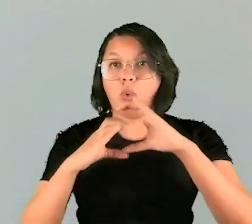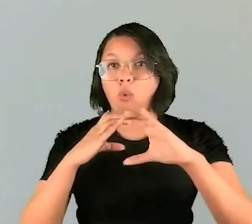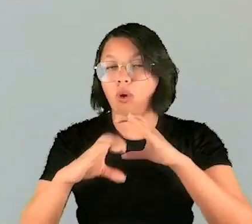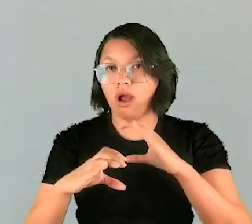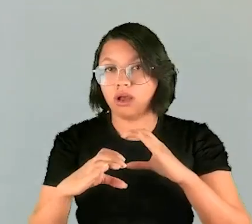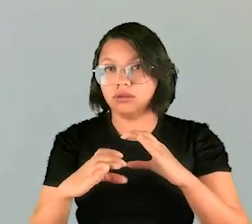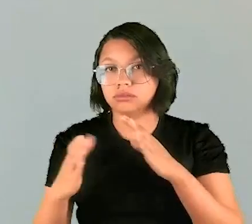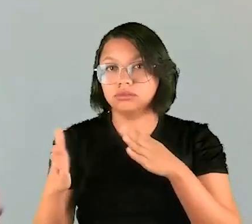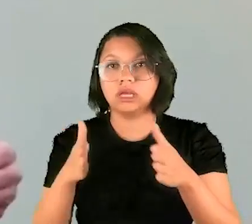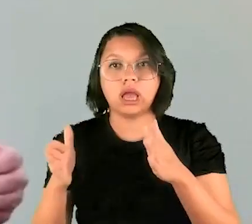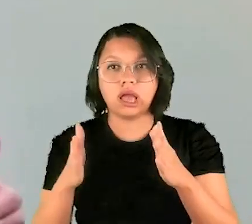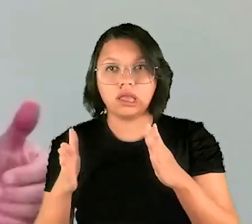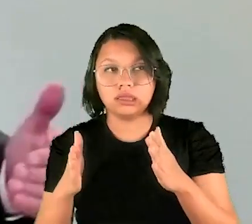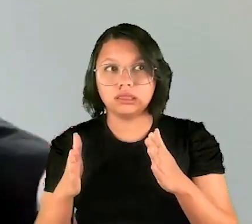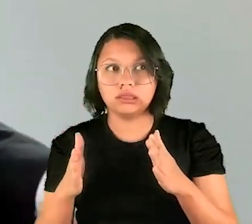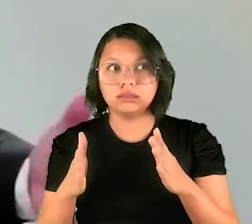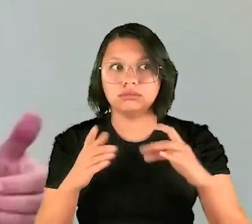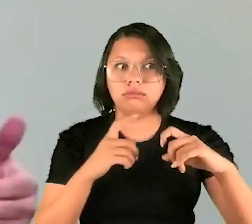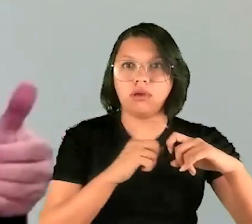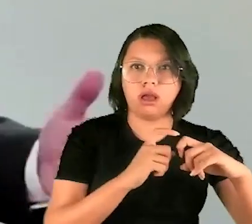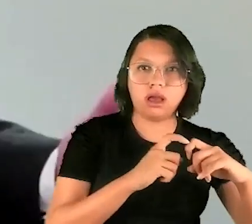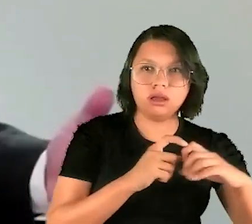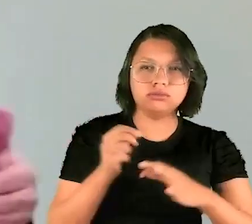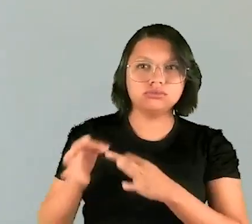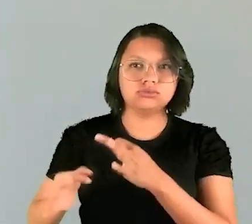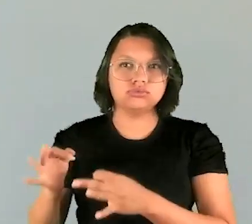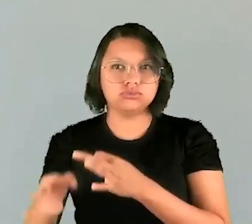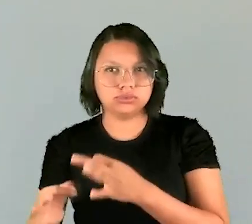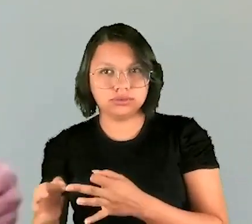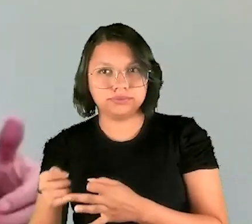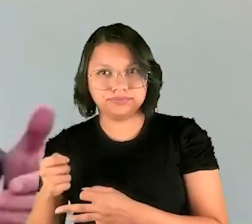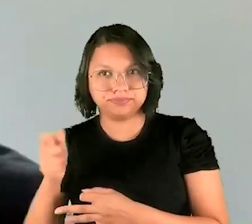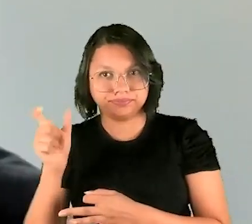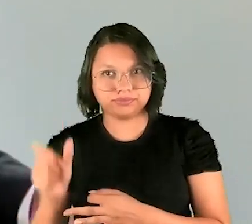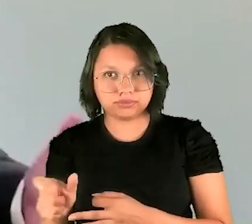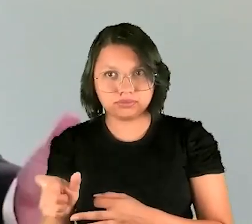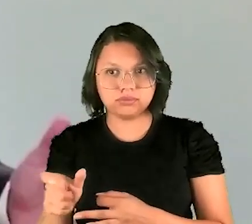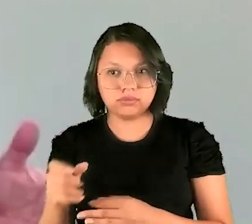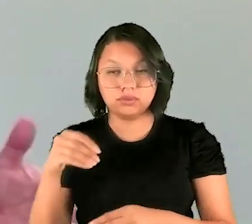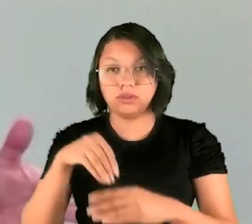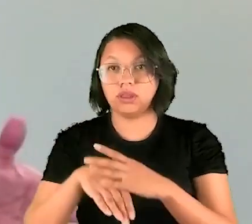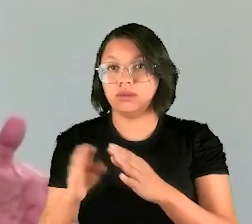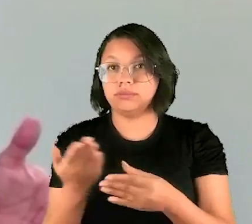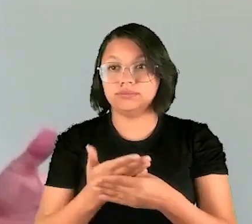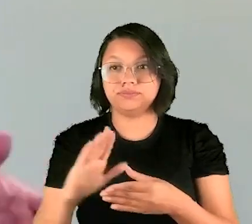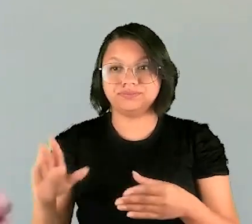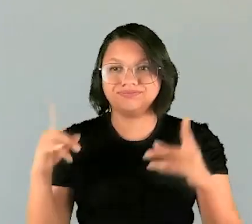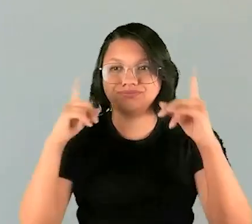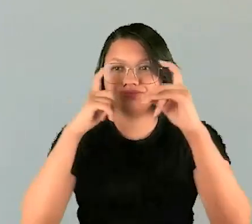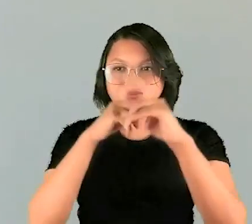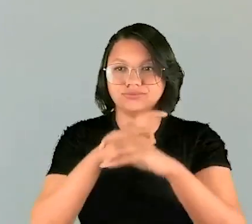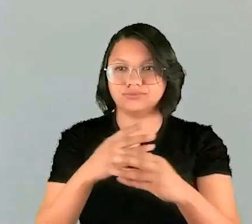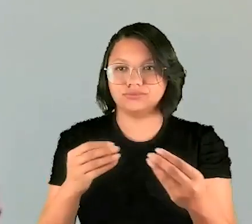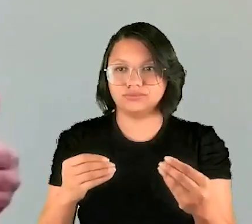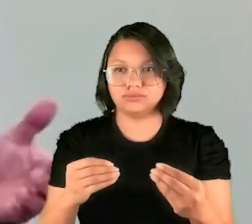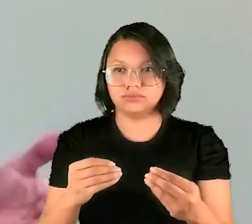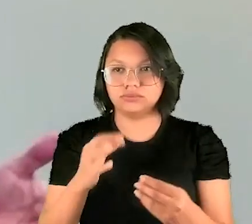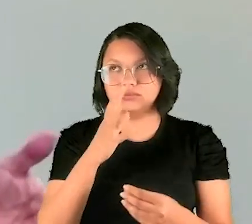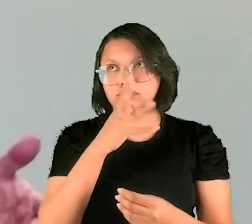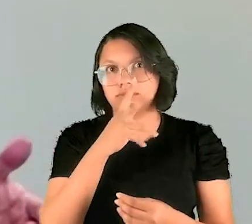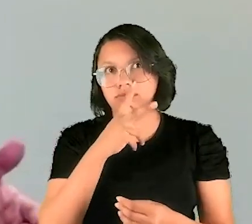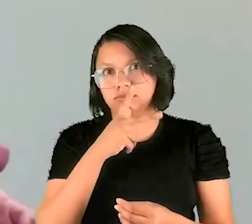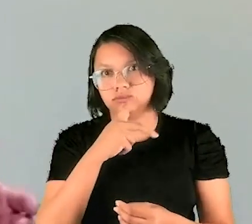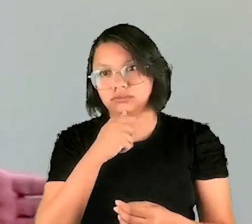comunicação entre o magistrado e o médico nas demandas de saúde, no processo, é muito difícil e